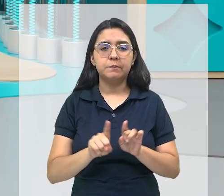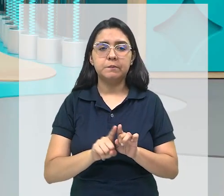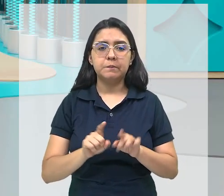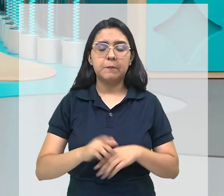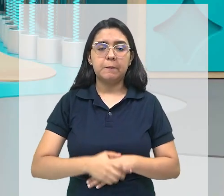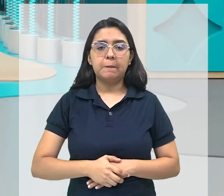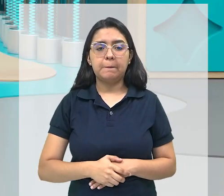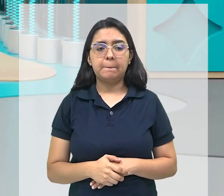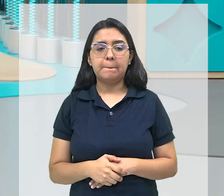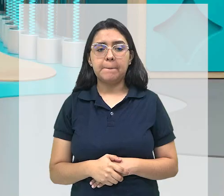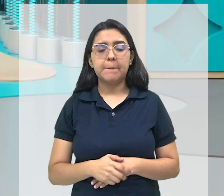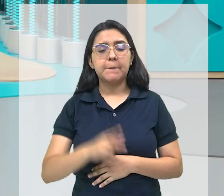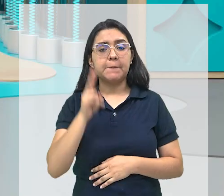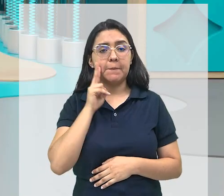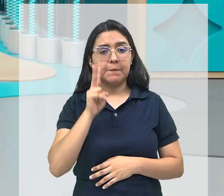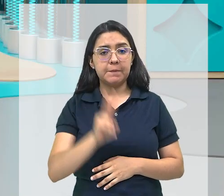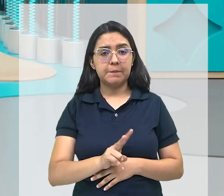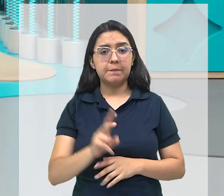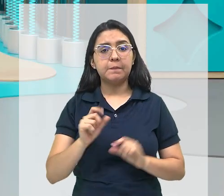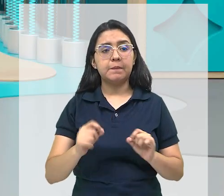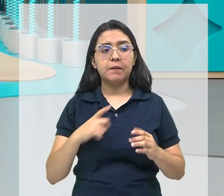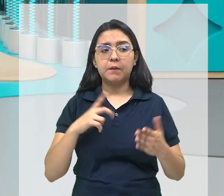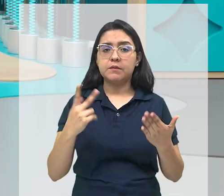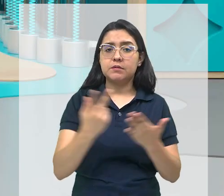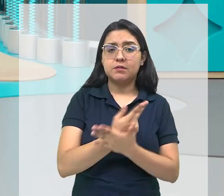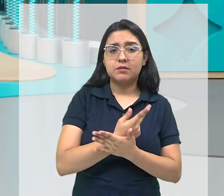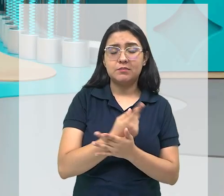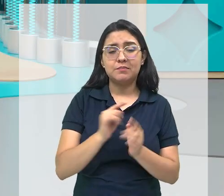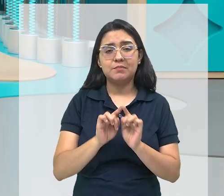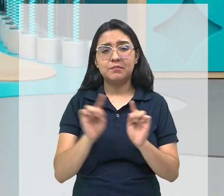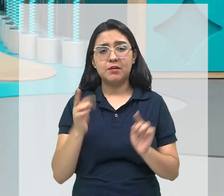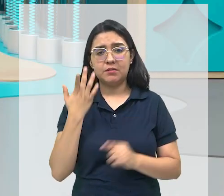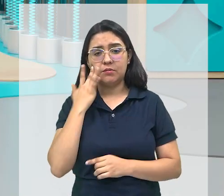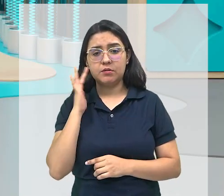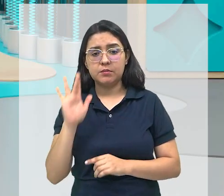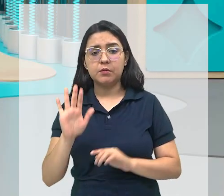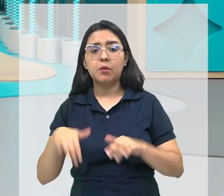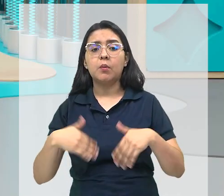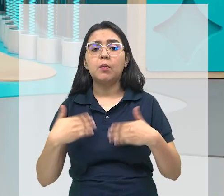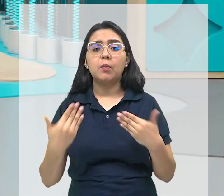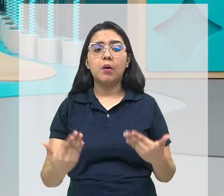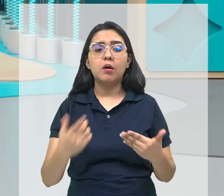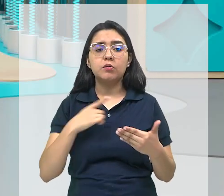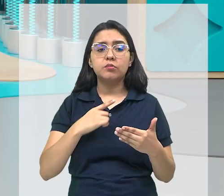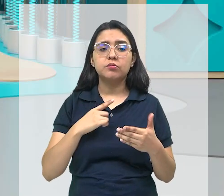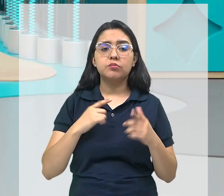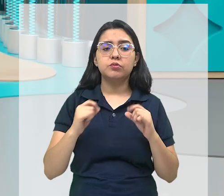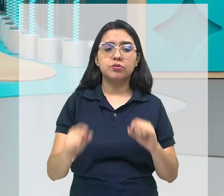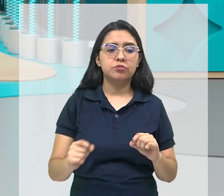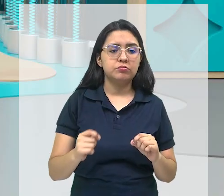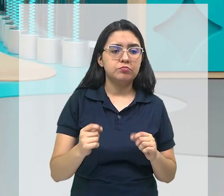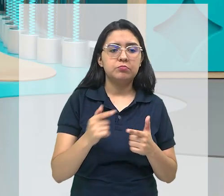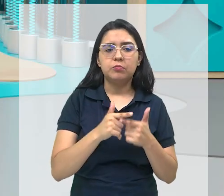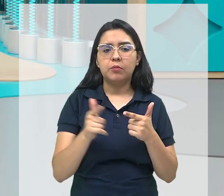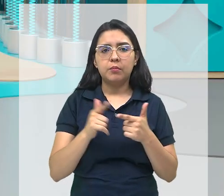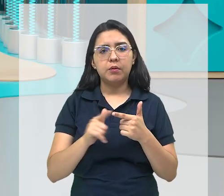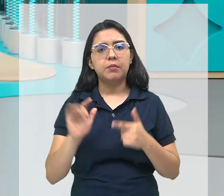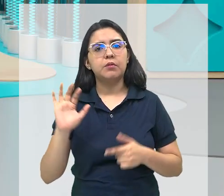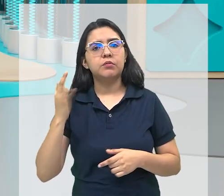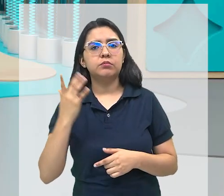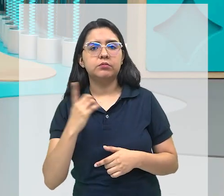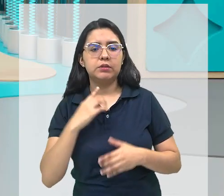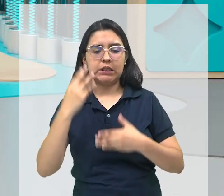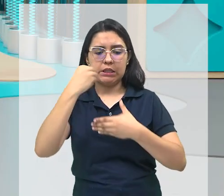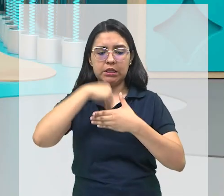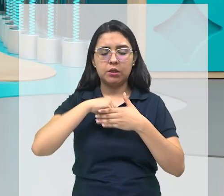ter visto o que aconteceu, ter visto o acidente, mas você não sabe quais foram as lesões que essa pessoa teve, as